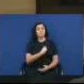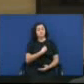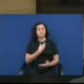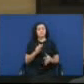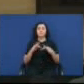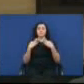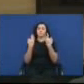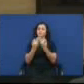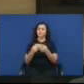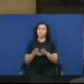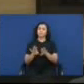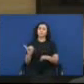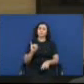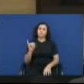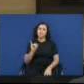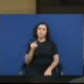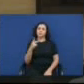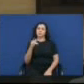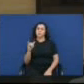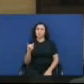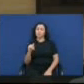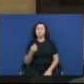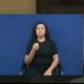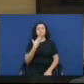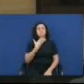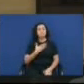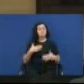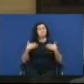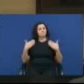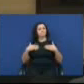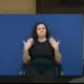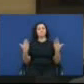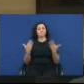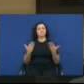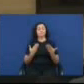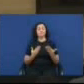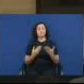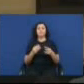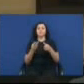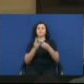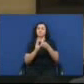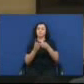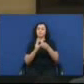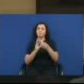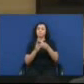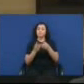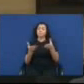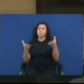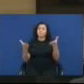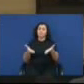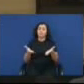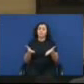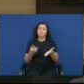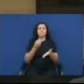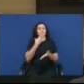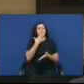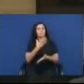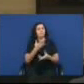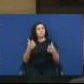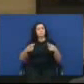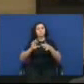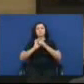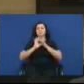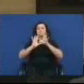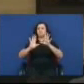irmão e seu pai. Que alegria poder recebê-los. A Câmara Municipal é um espaço público, as sessões